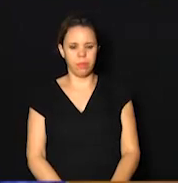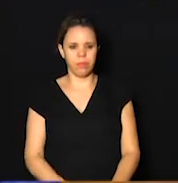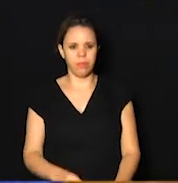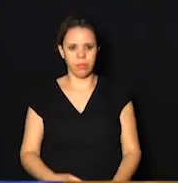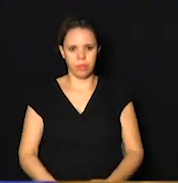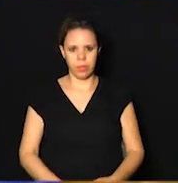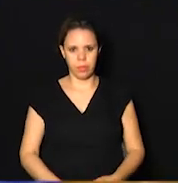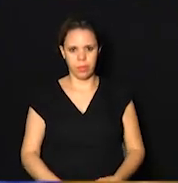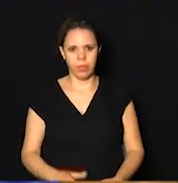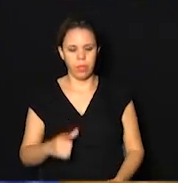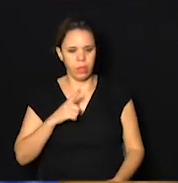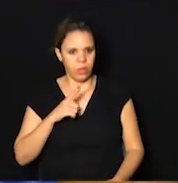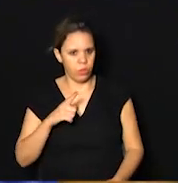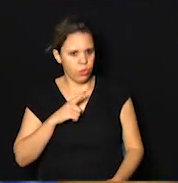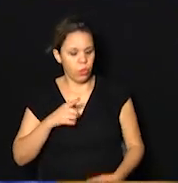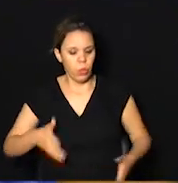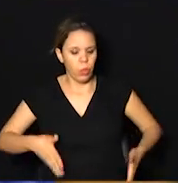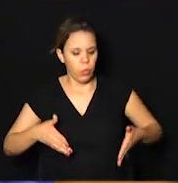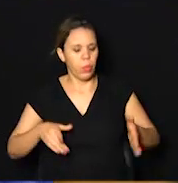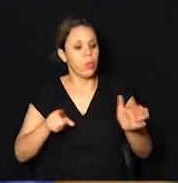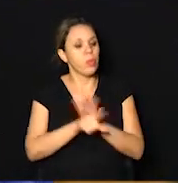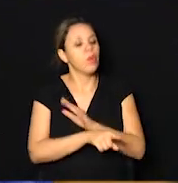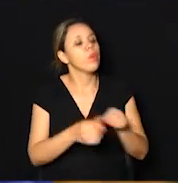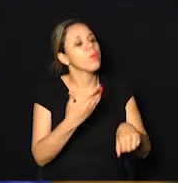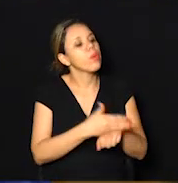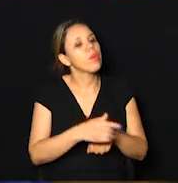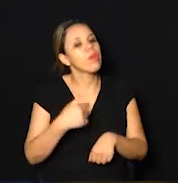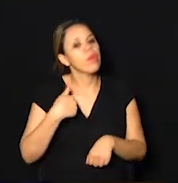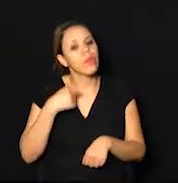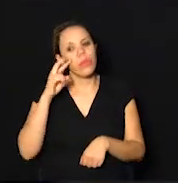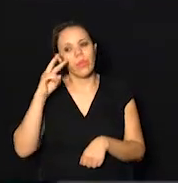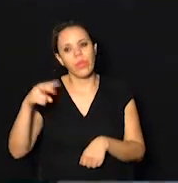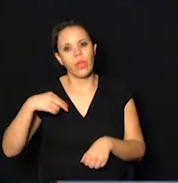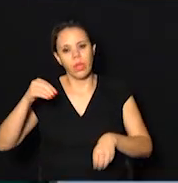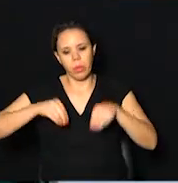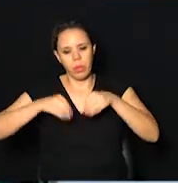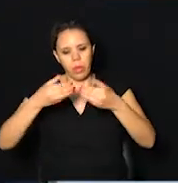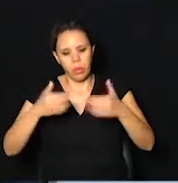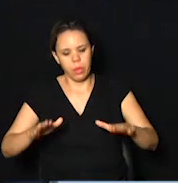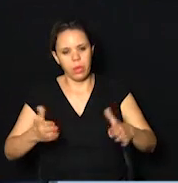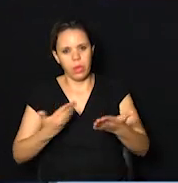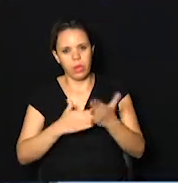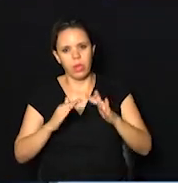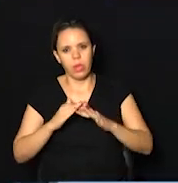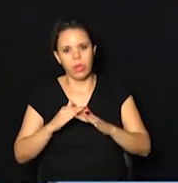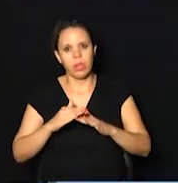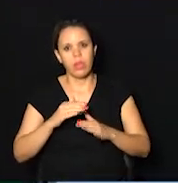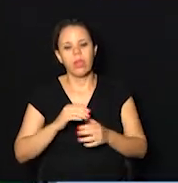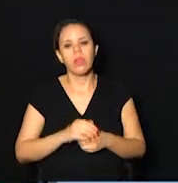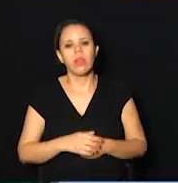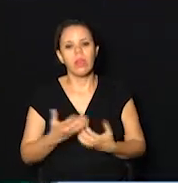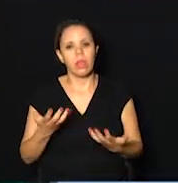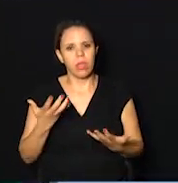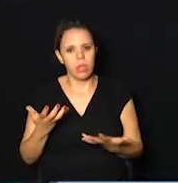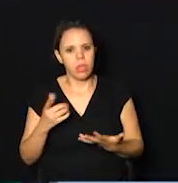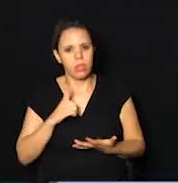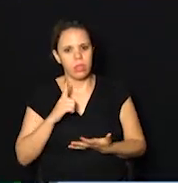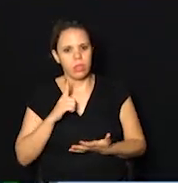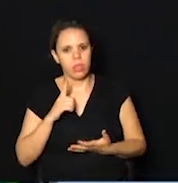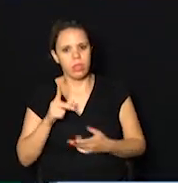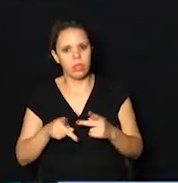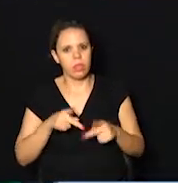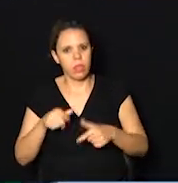2000 um cadeirante perguntou se eu queria treinar ele como ele já tinha visto que eu tinha montado uma escolinha no olímpico ele perguntou se eu queria